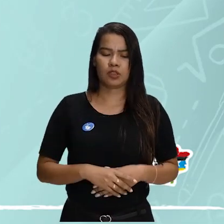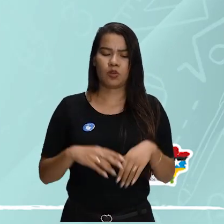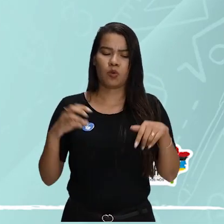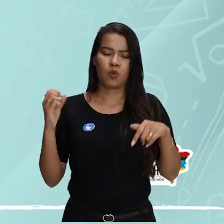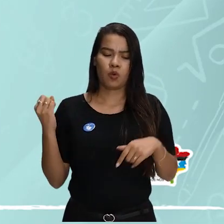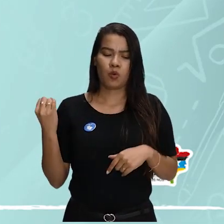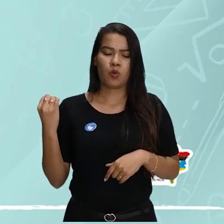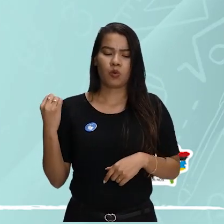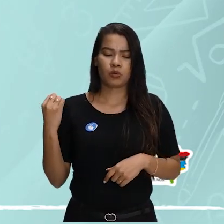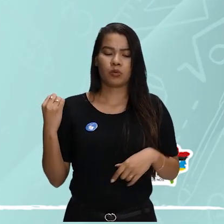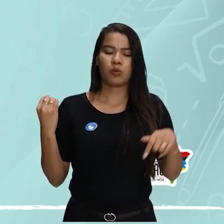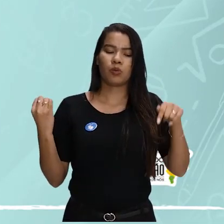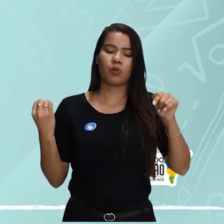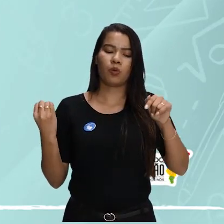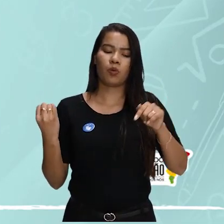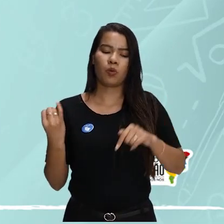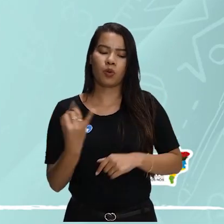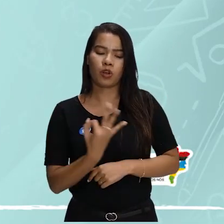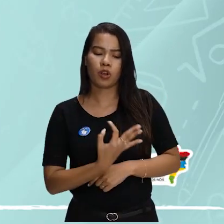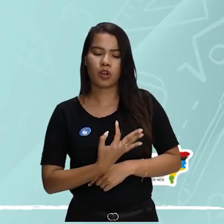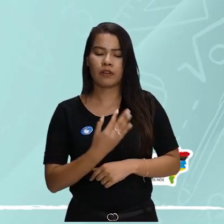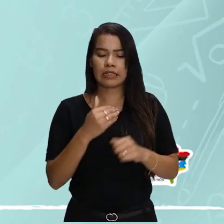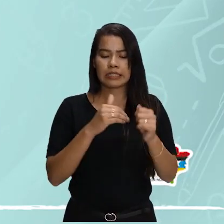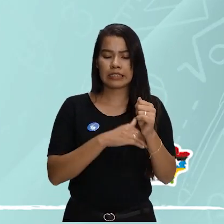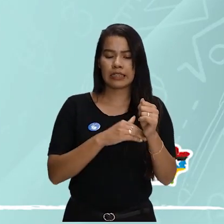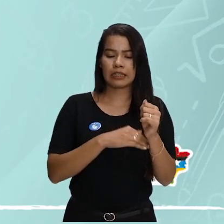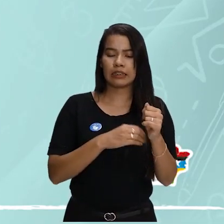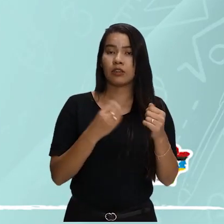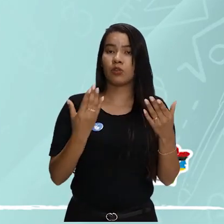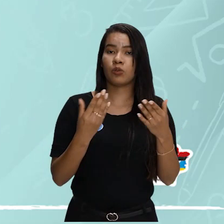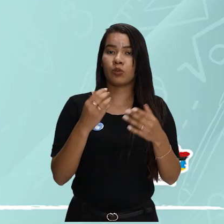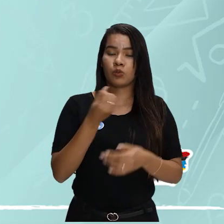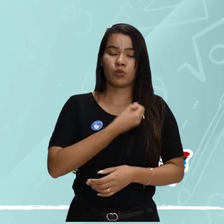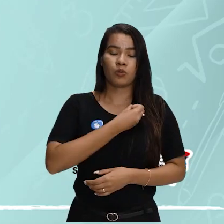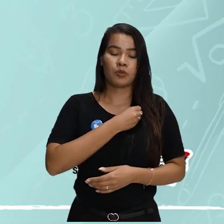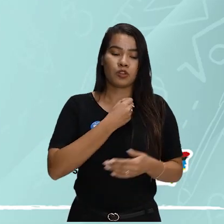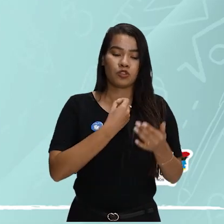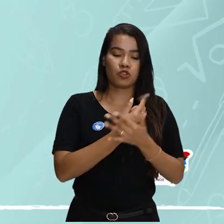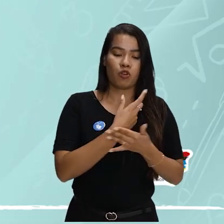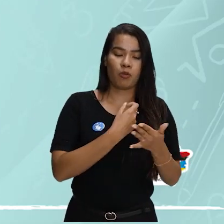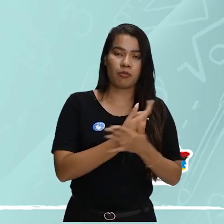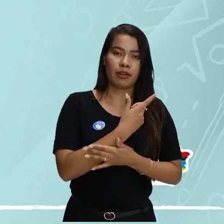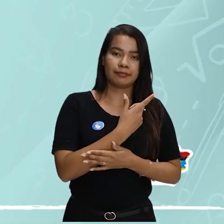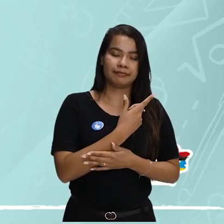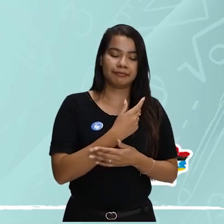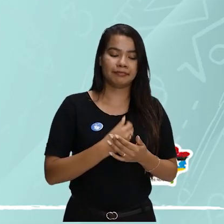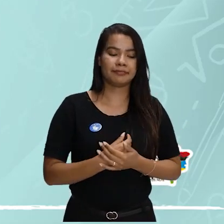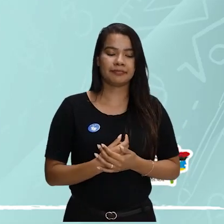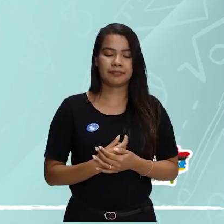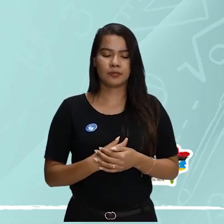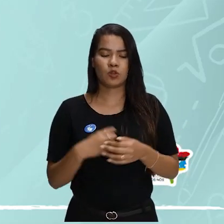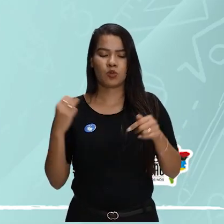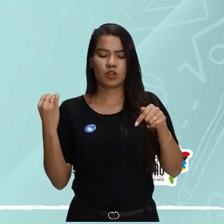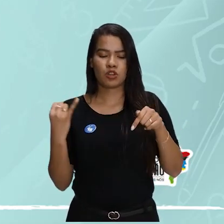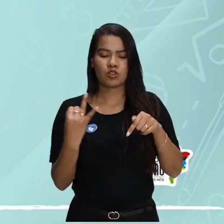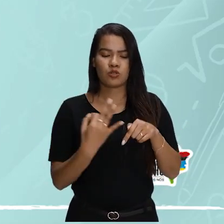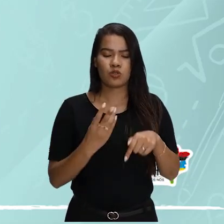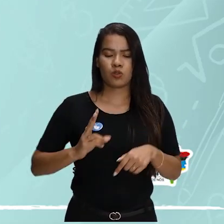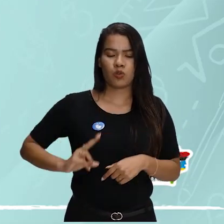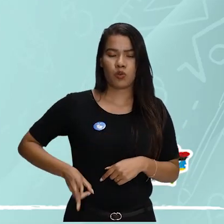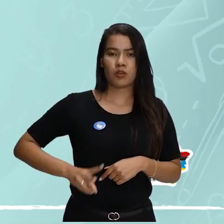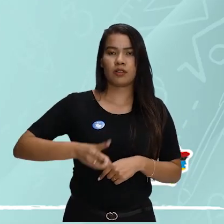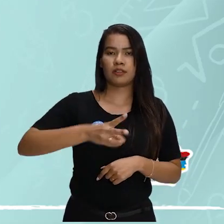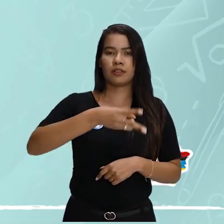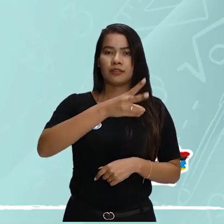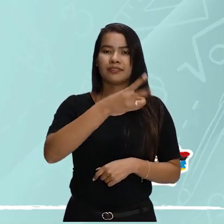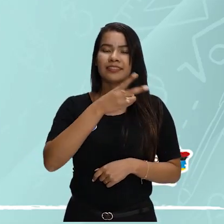comprados é um qualitativo discreta. E quantitativas contínuas, que tem a ver com medida, no caso é a